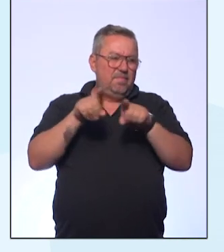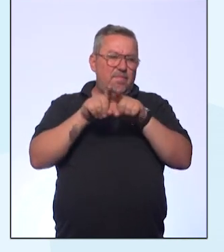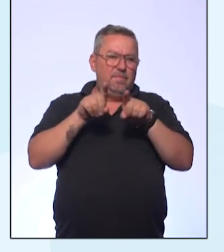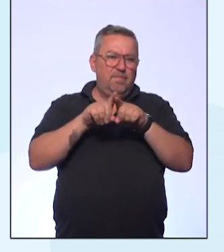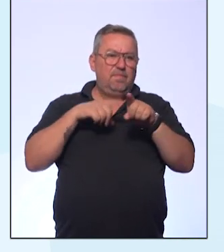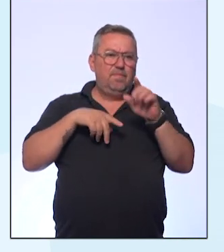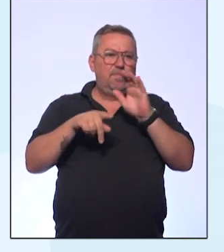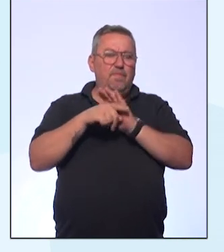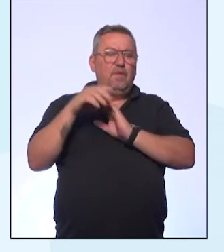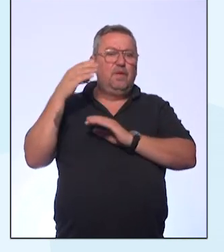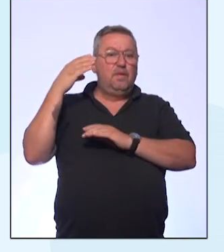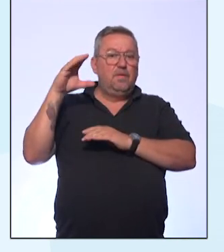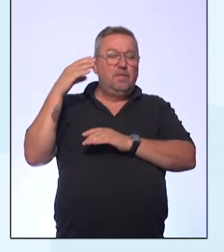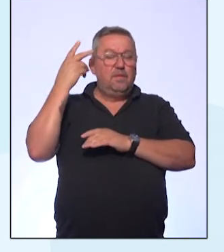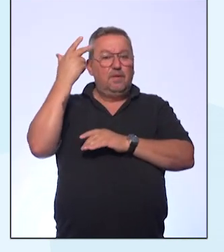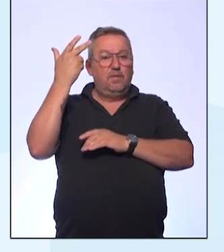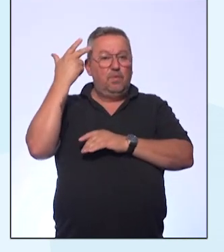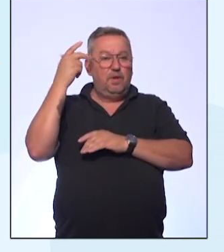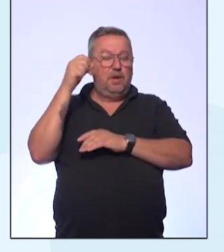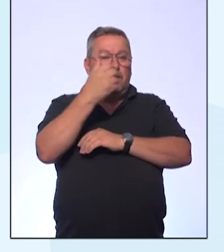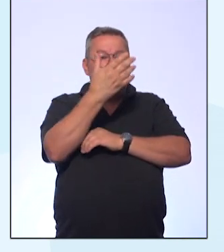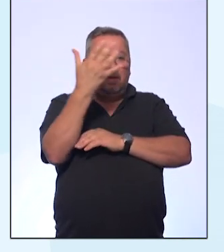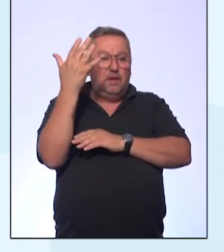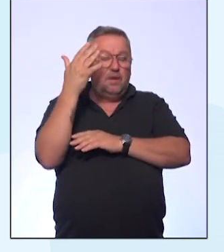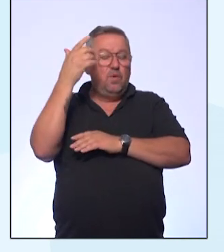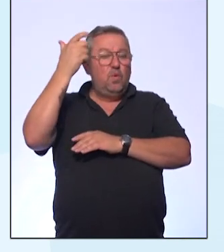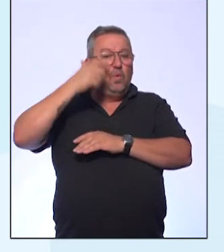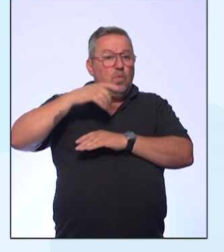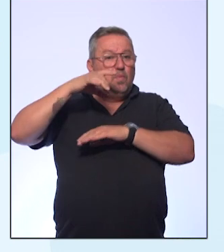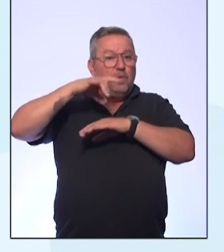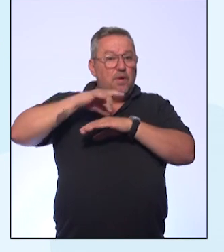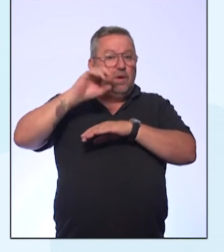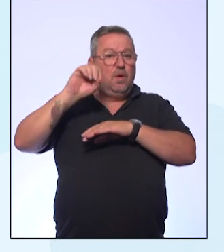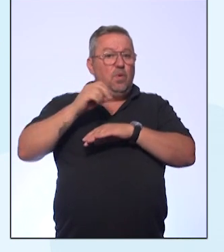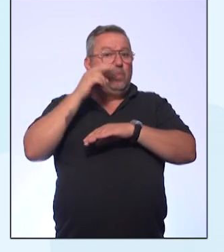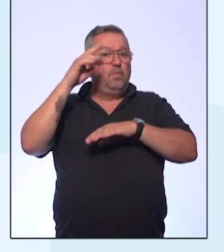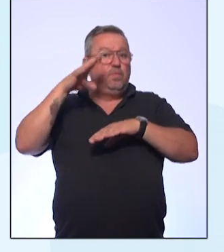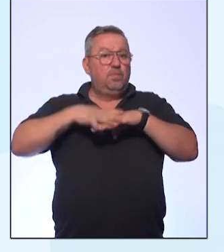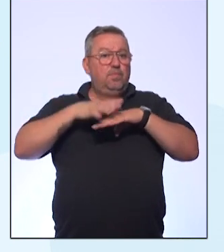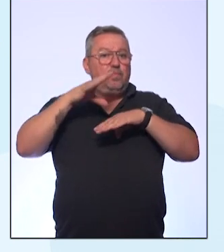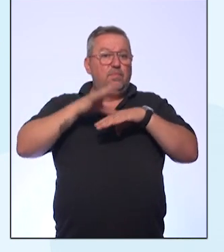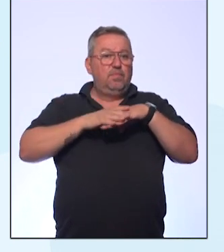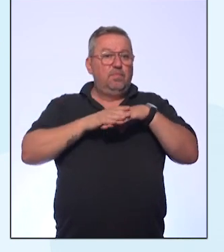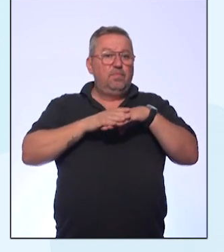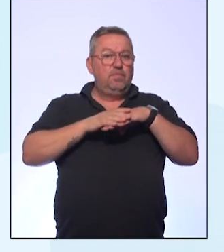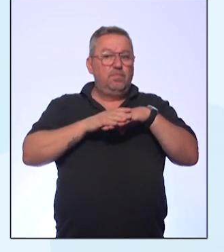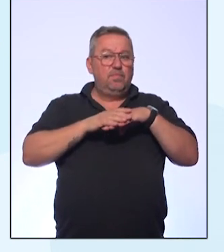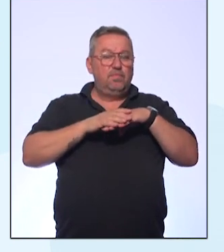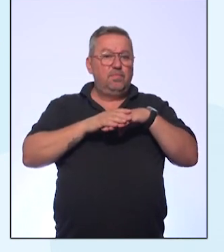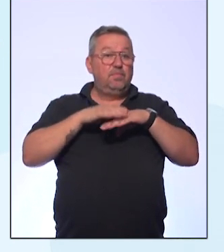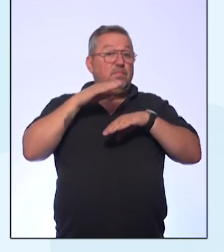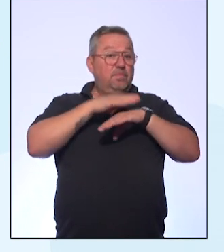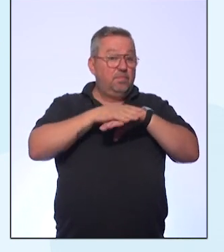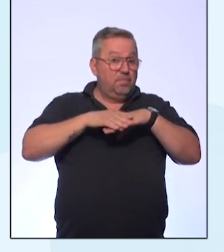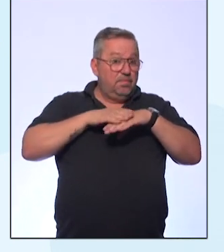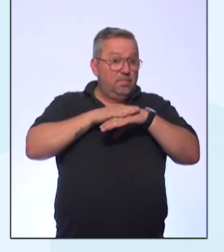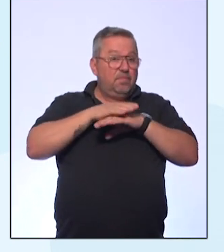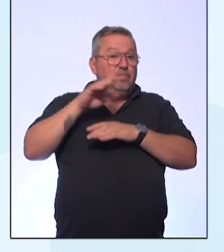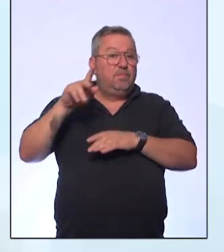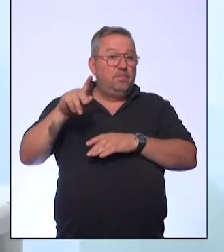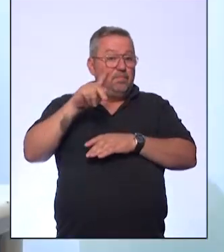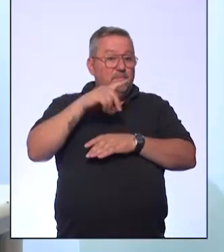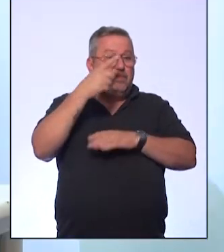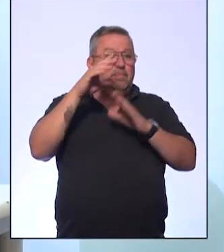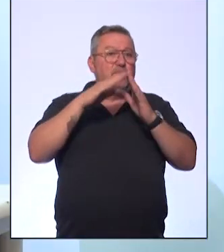área de ciências da natureza, ciências humanas ou da matemática. Então, converse com seus professores da